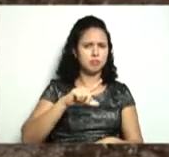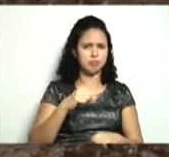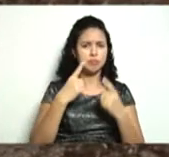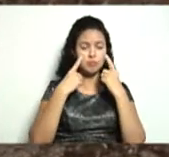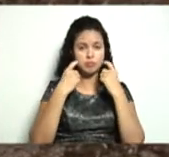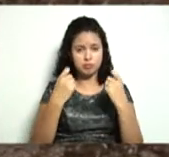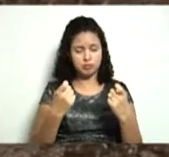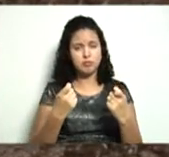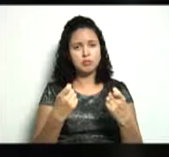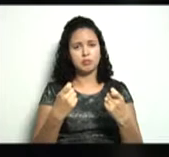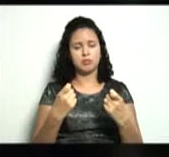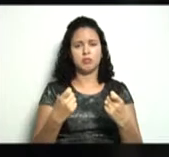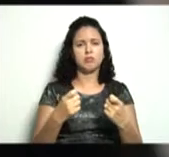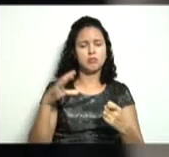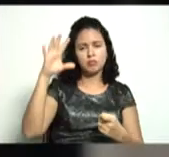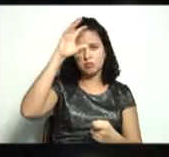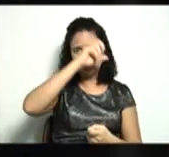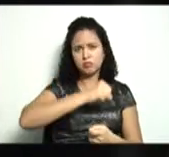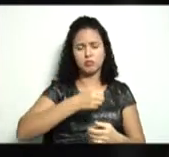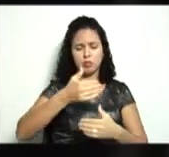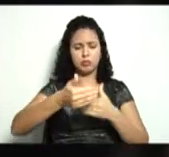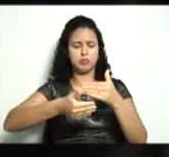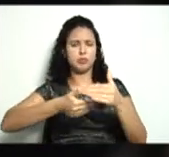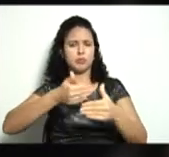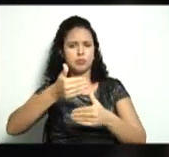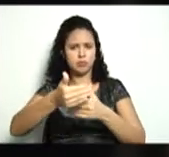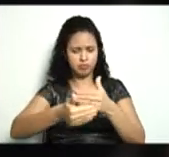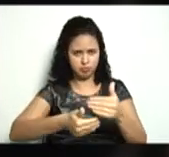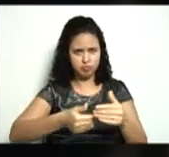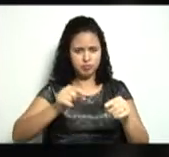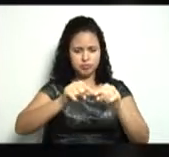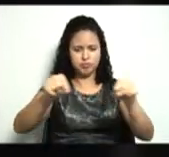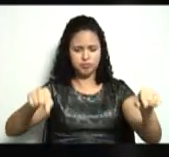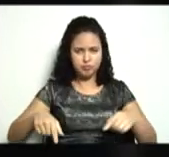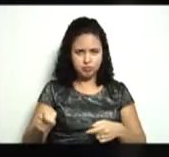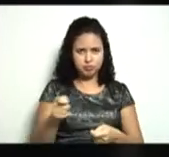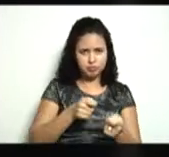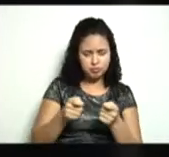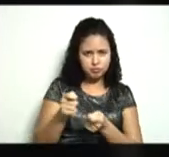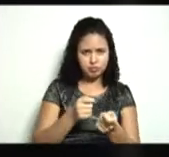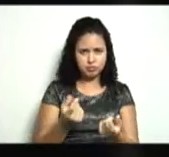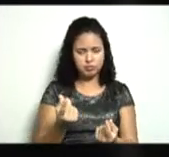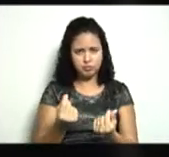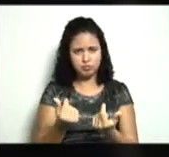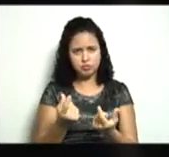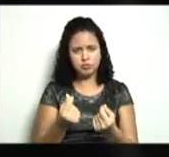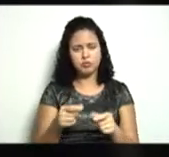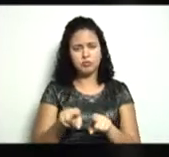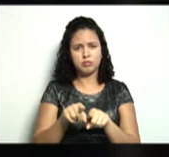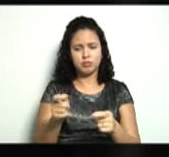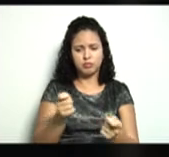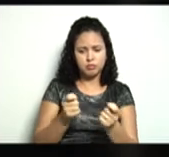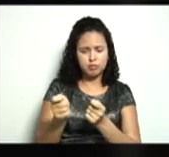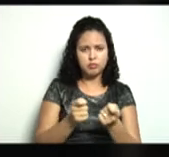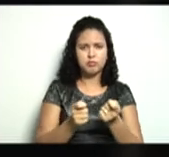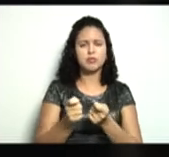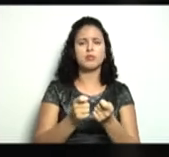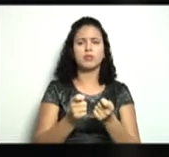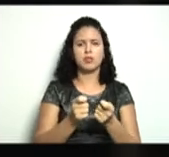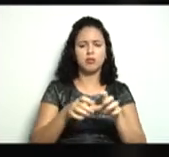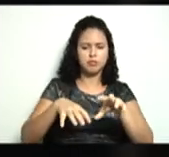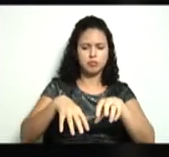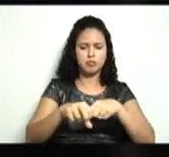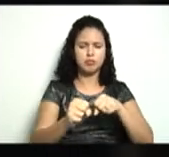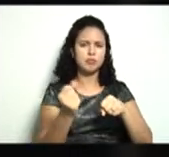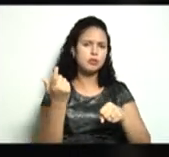que realmente aprimoraram. É fundamental na propriedade ter um controle financeiro e um controle de custos. E quem se formou, eu